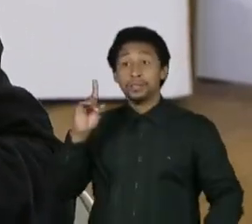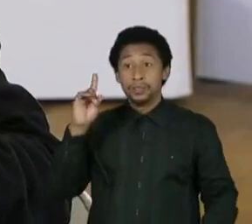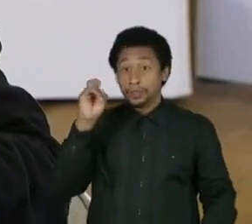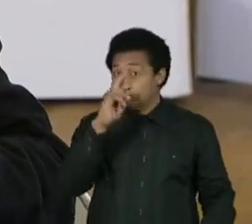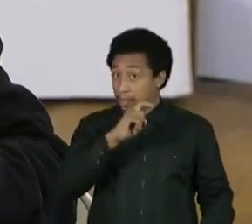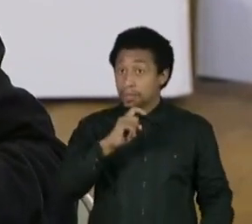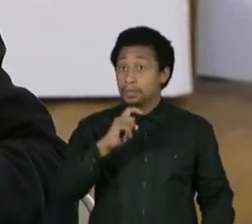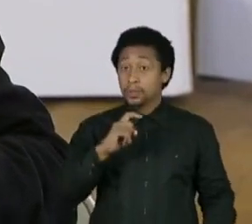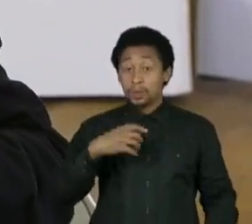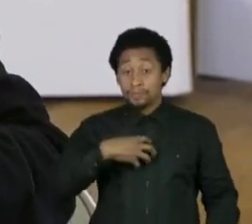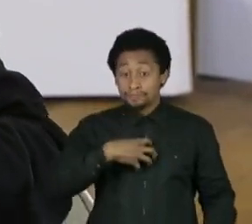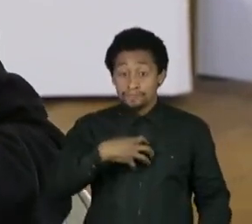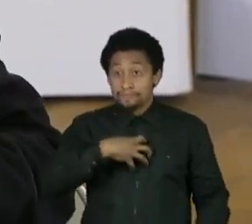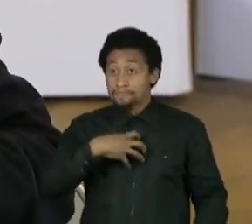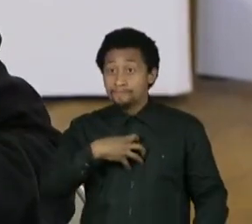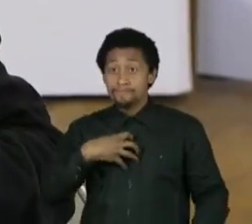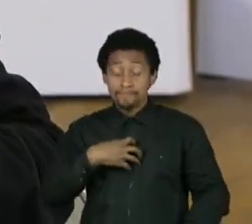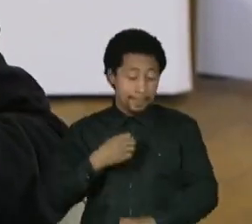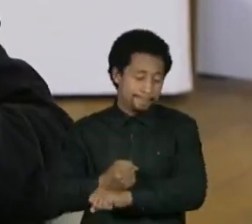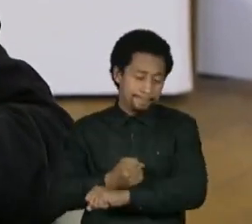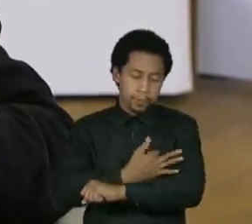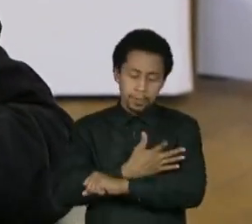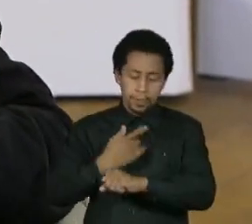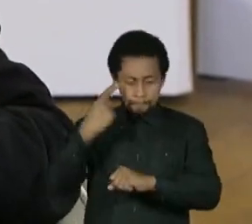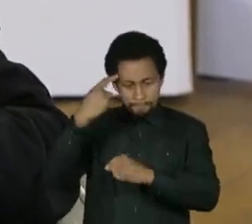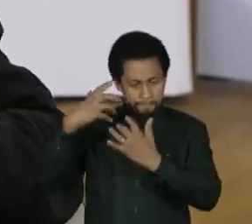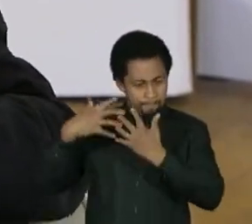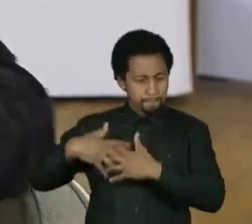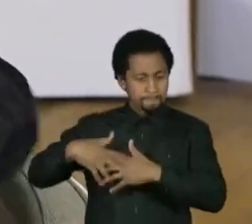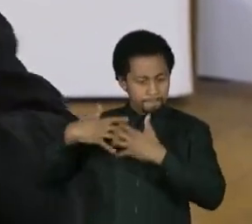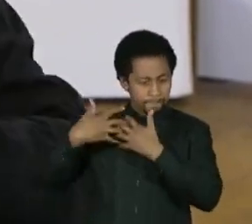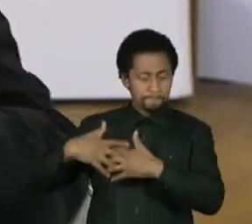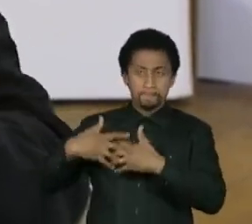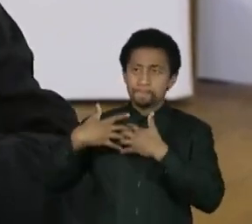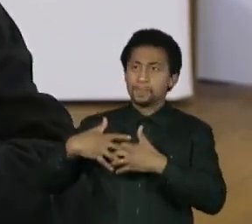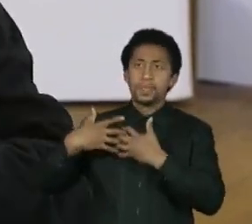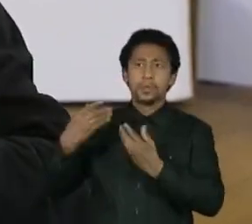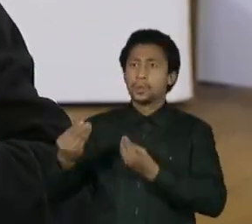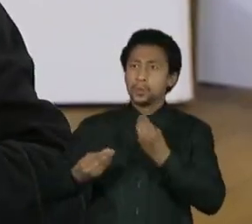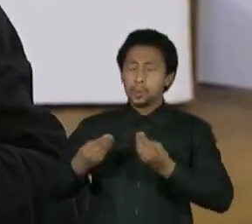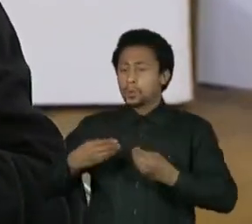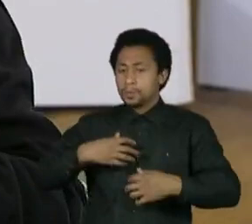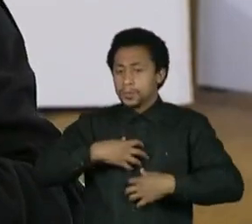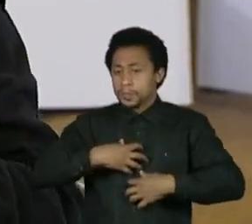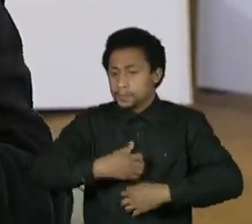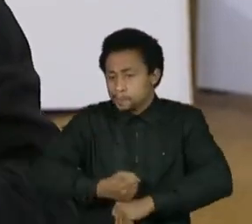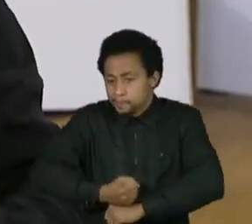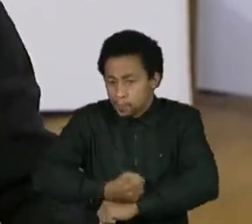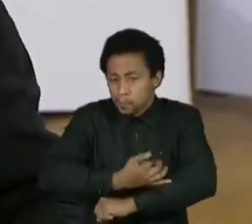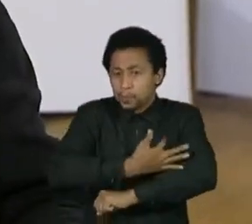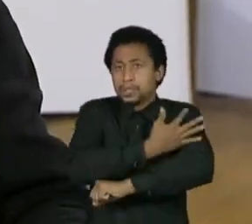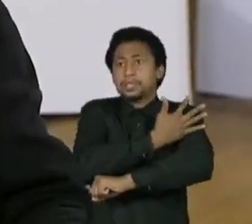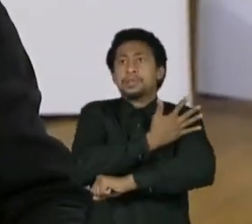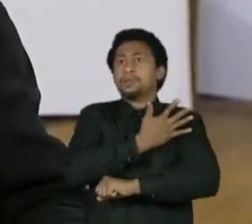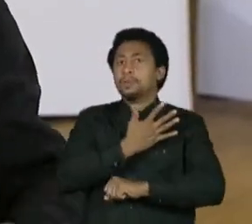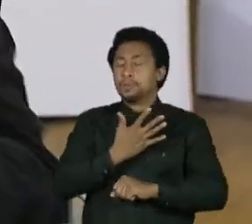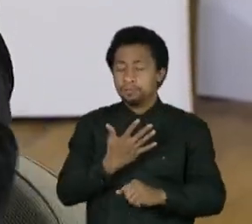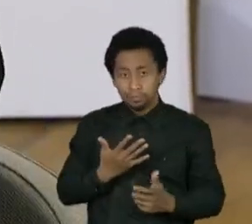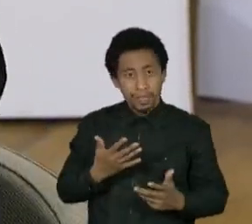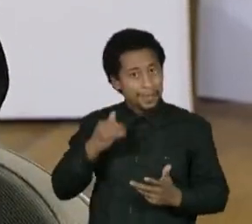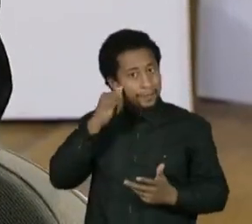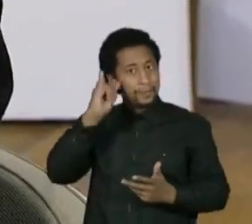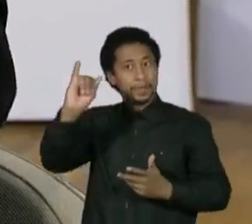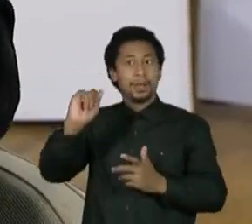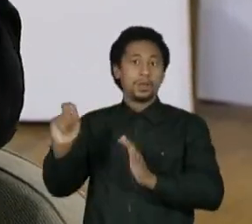o seu as suas emoções seu psicológico você começar a receber emoção sem tá drogado